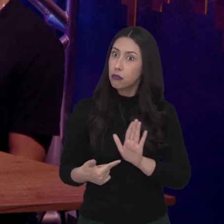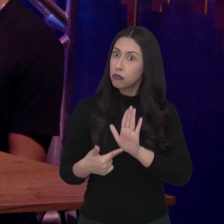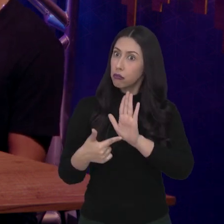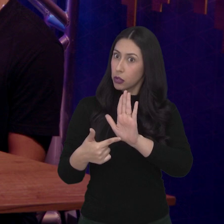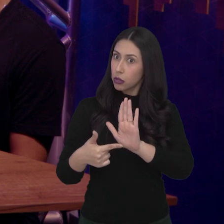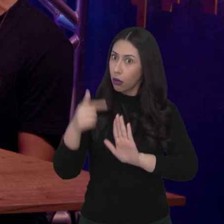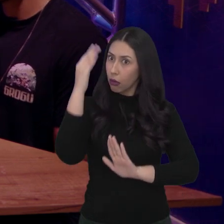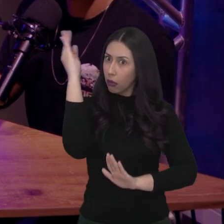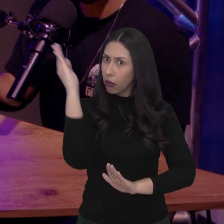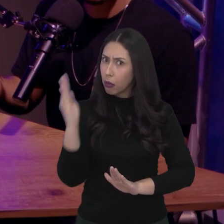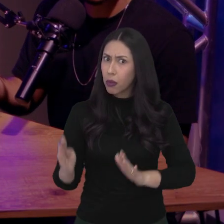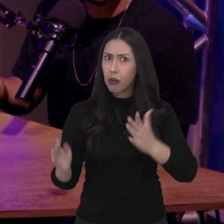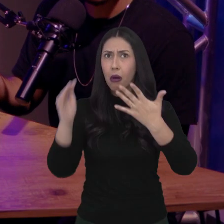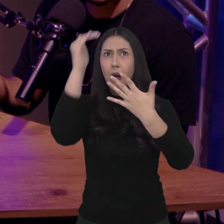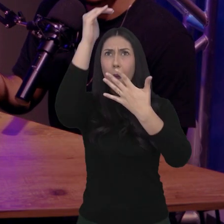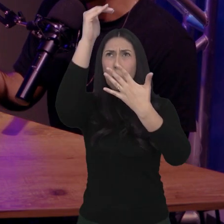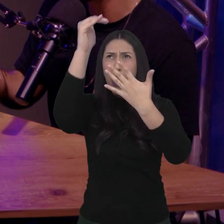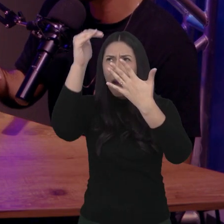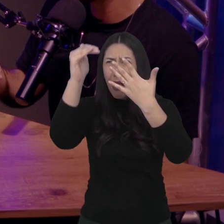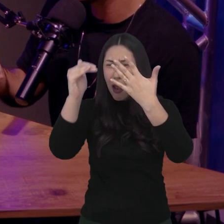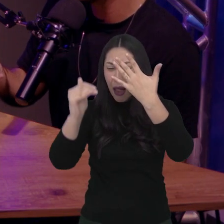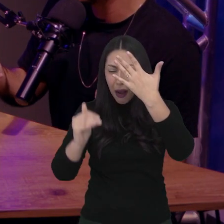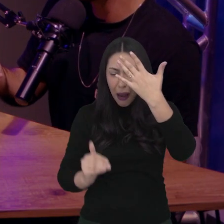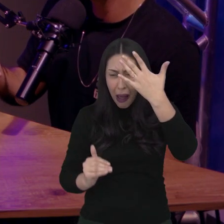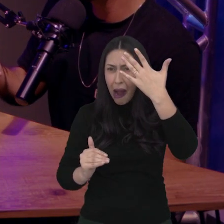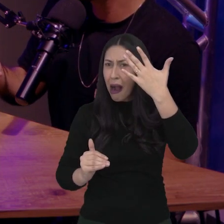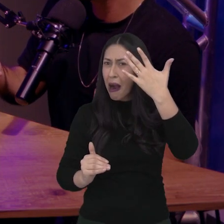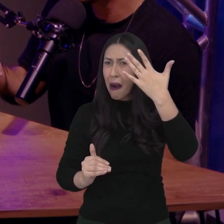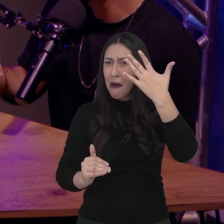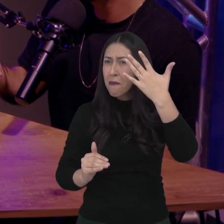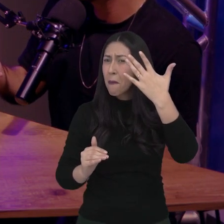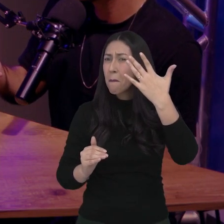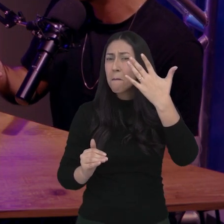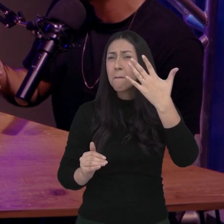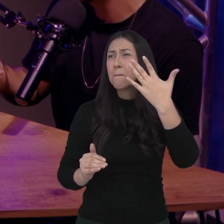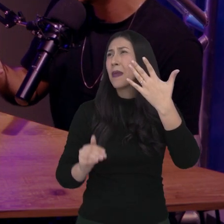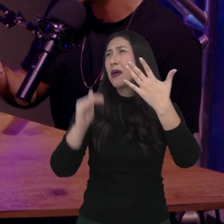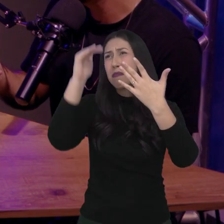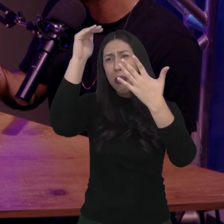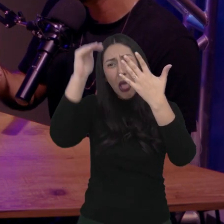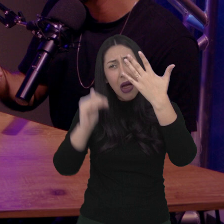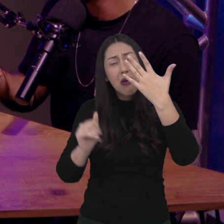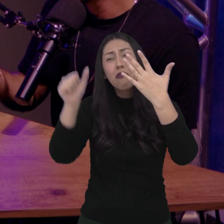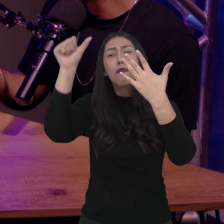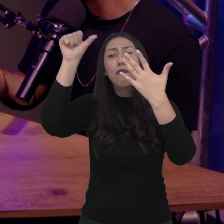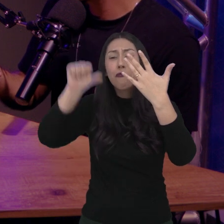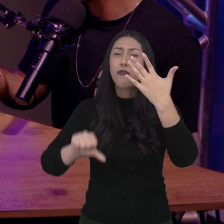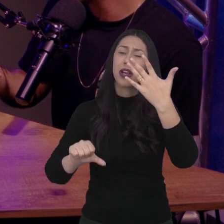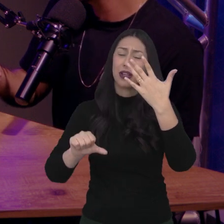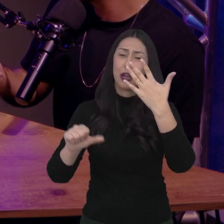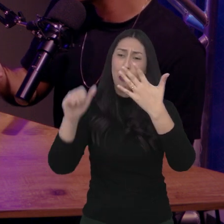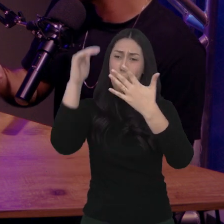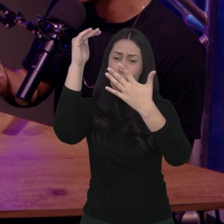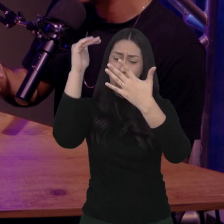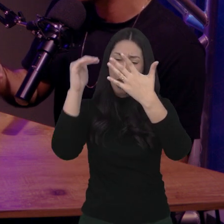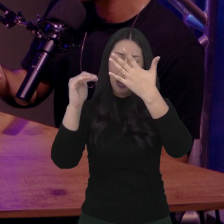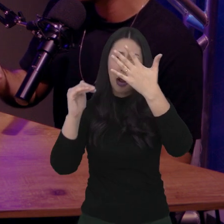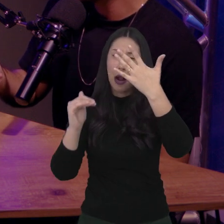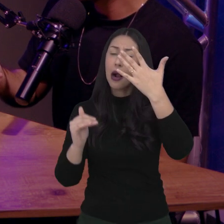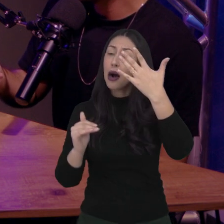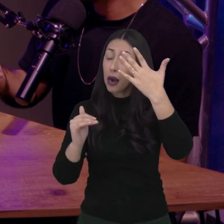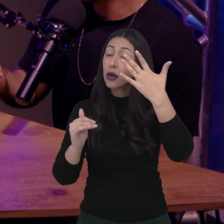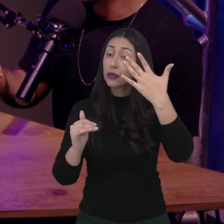o Brasil na lanterna dessa pesquisa, tipo, não nos último lugar, mas entre os últimos